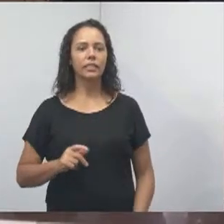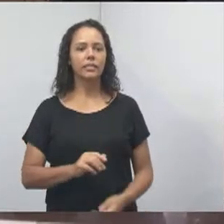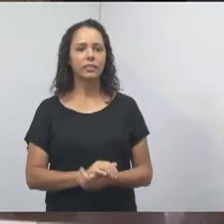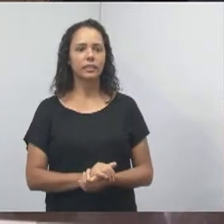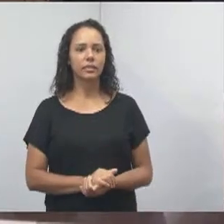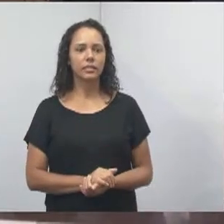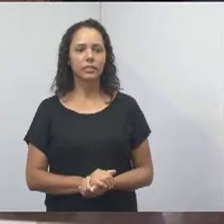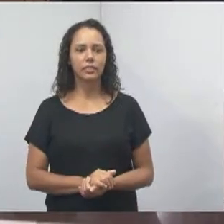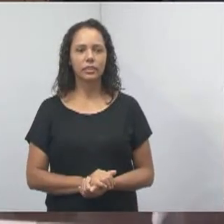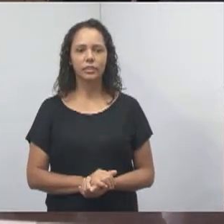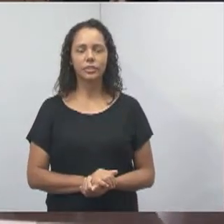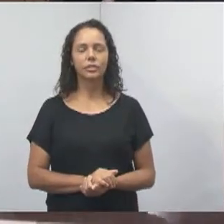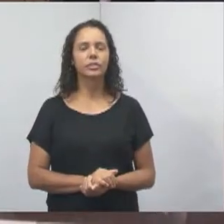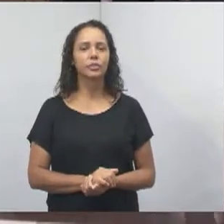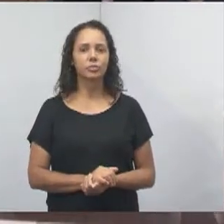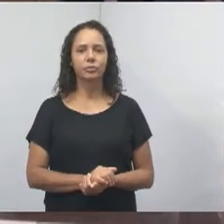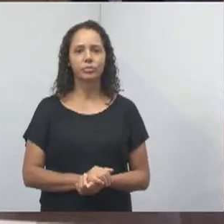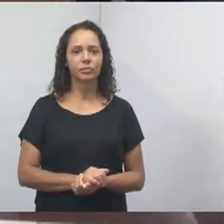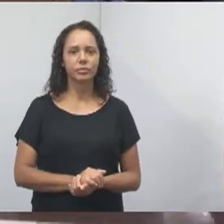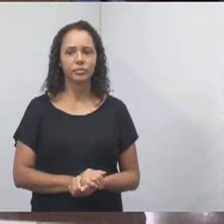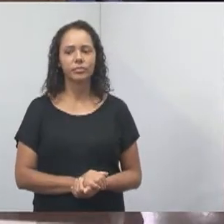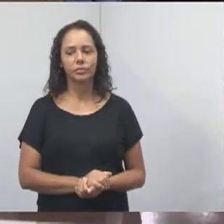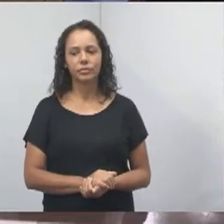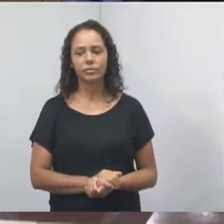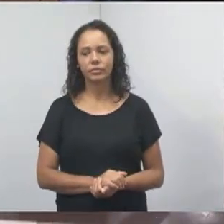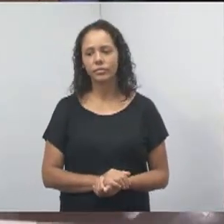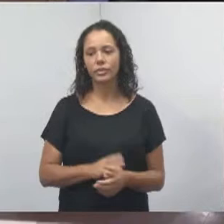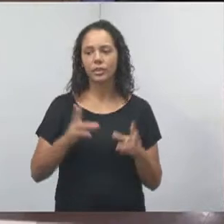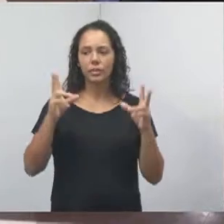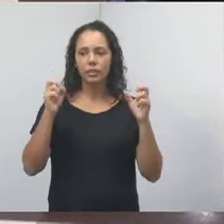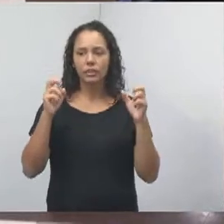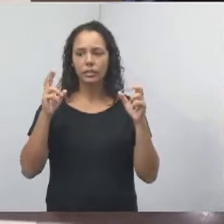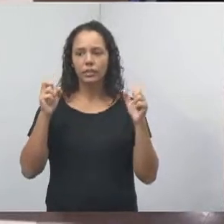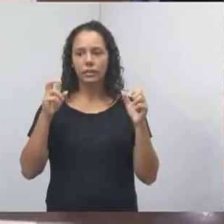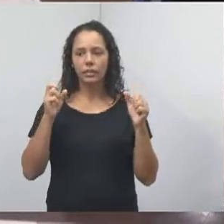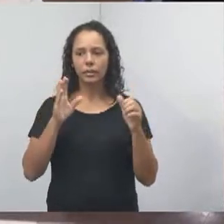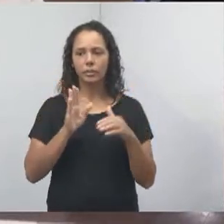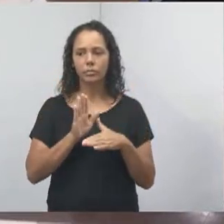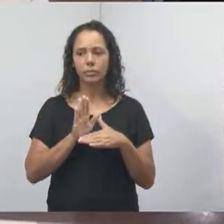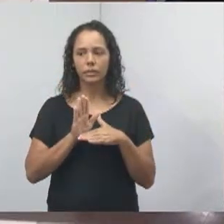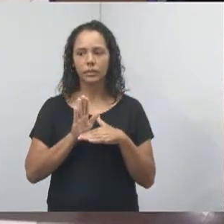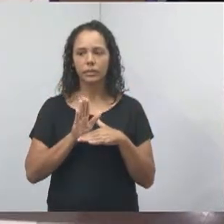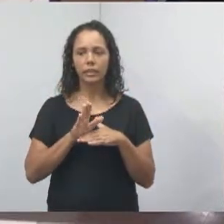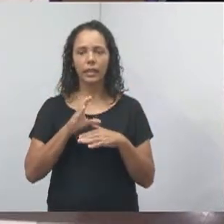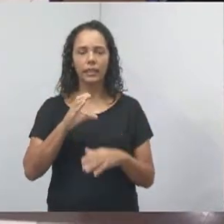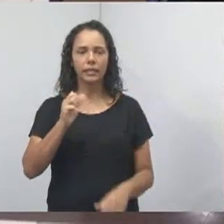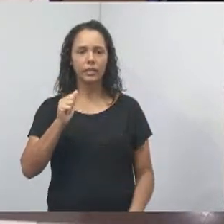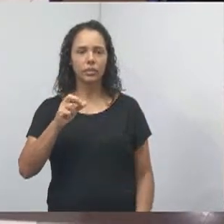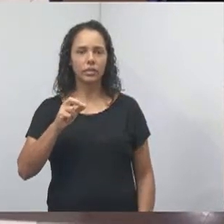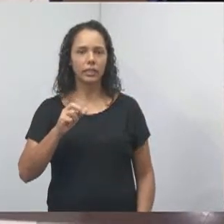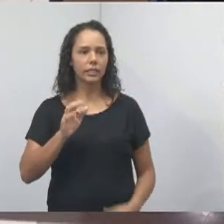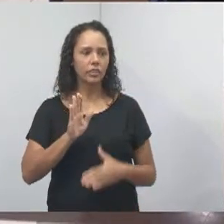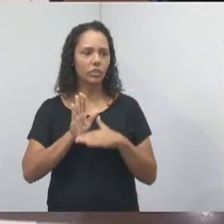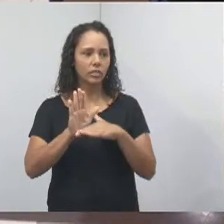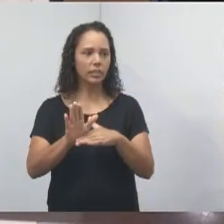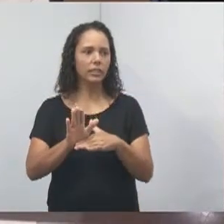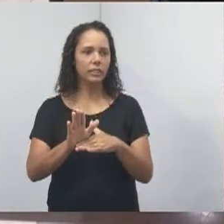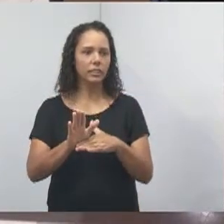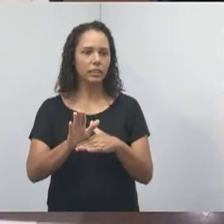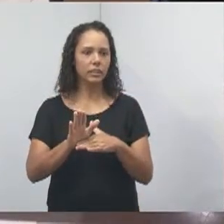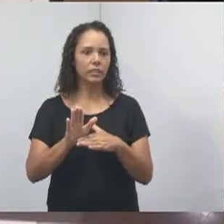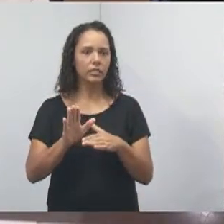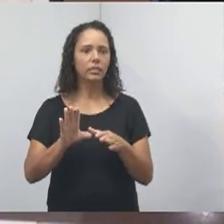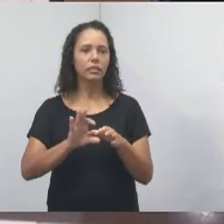da Fraternidade 2023, Fraternidade e Fome. O senhor tem o tempo de 15 minutos para fazer o uso